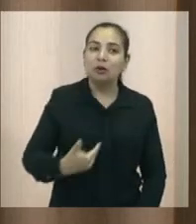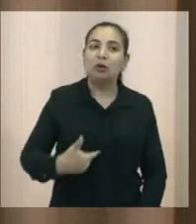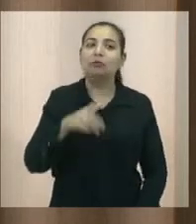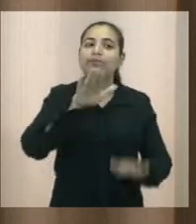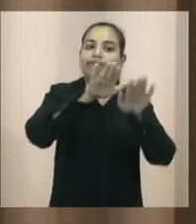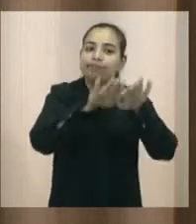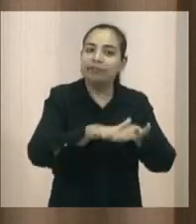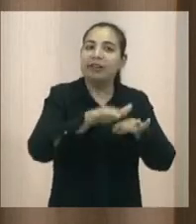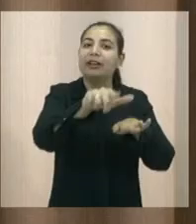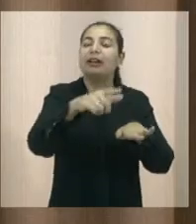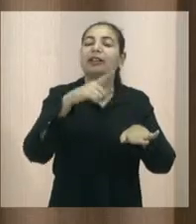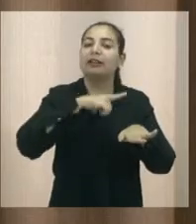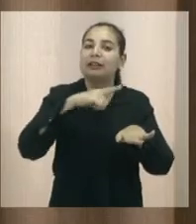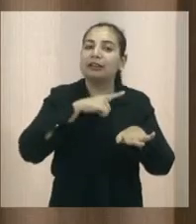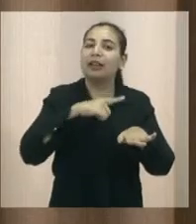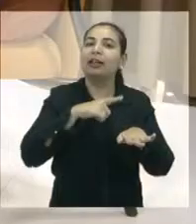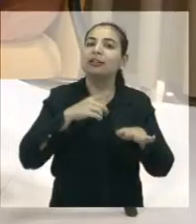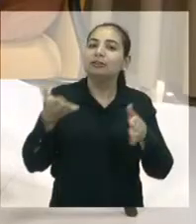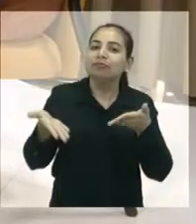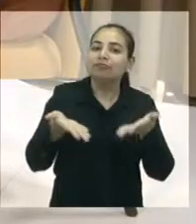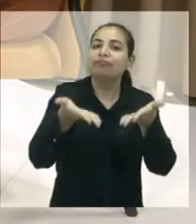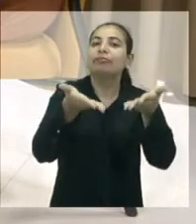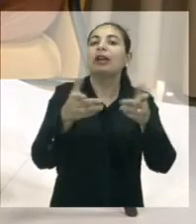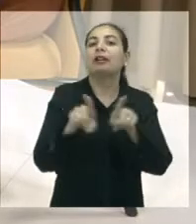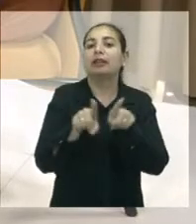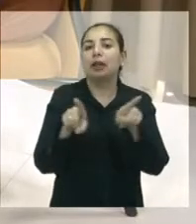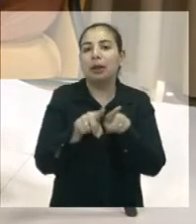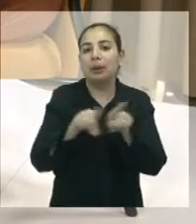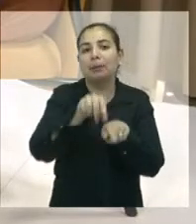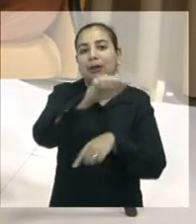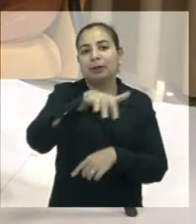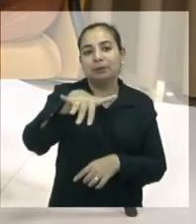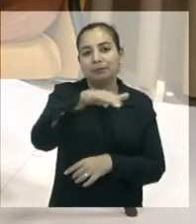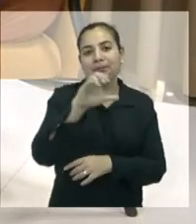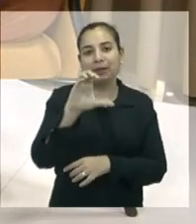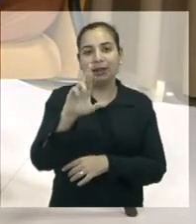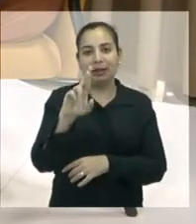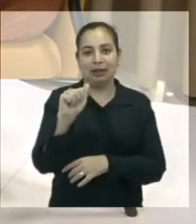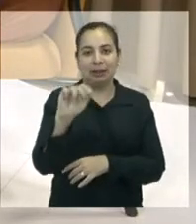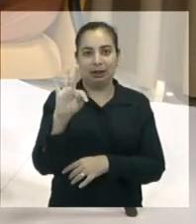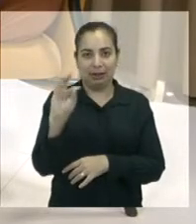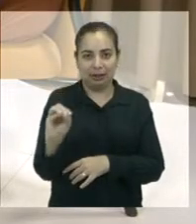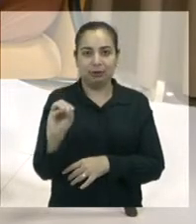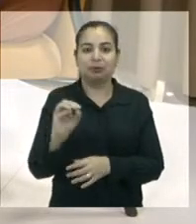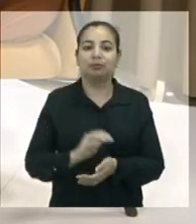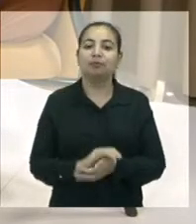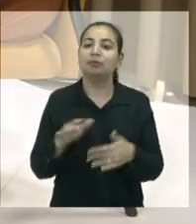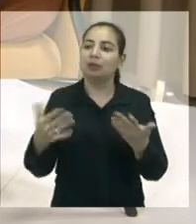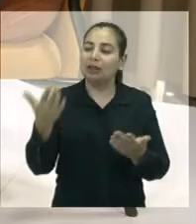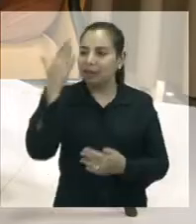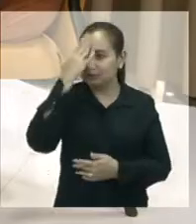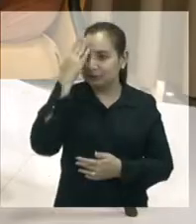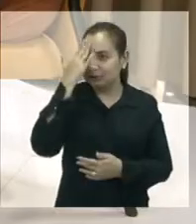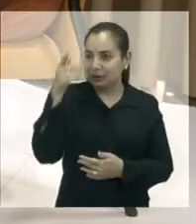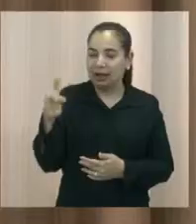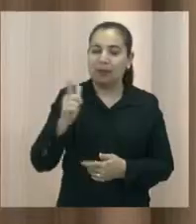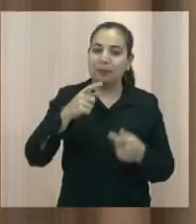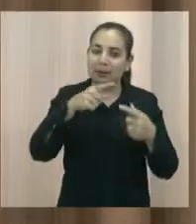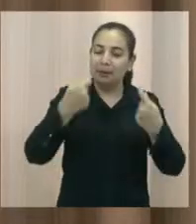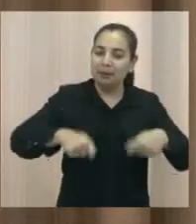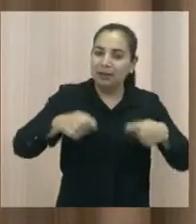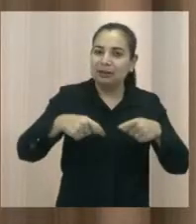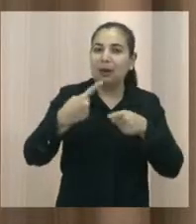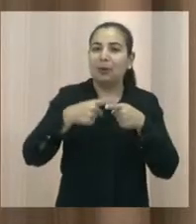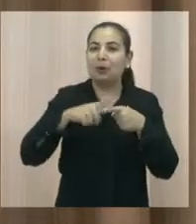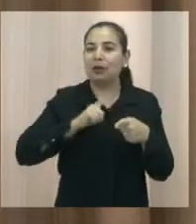né? Veio para ficar. É uma instituição essencial permanente. numa região que tem essa necessidade, né? Infelizmente, pelo número de casos de